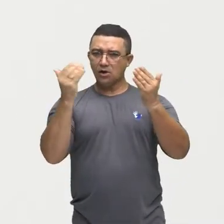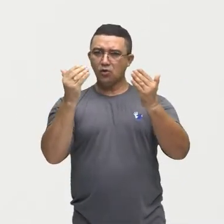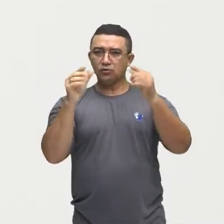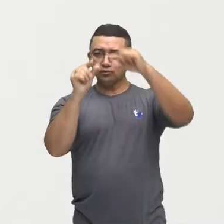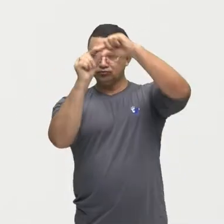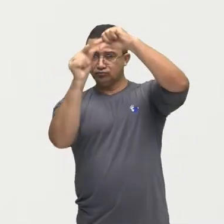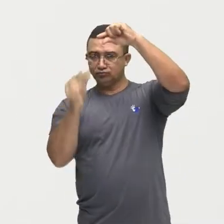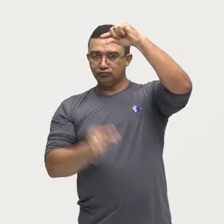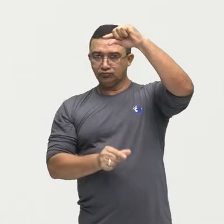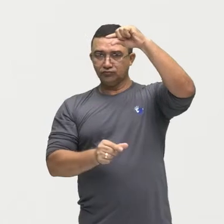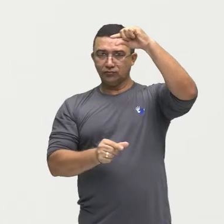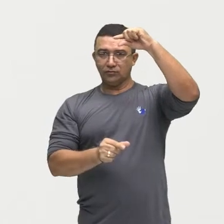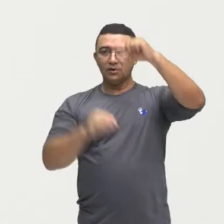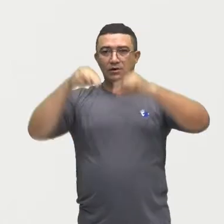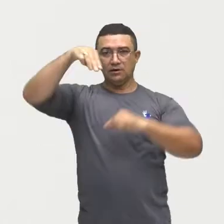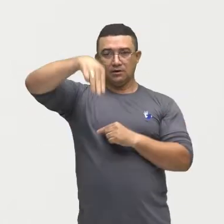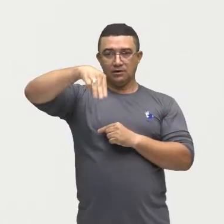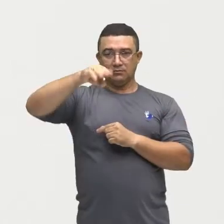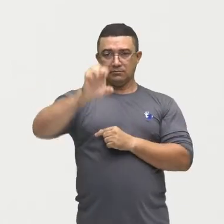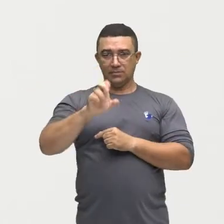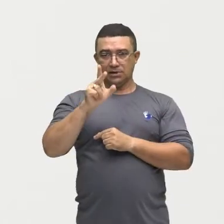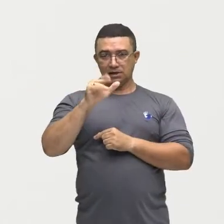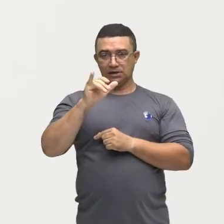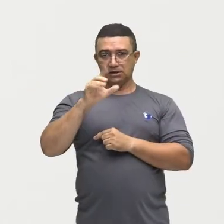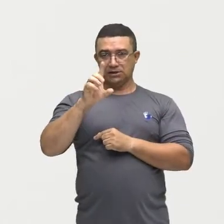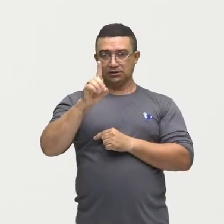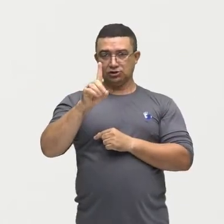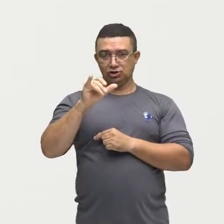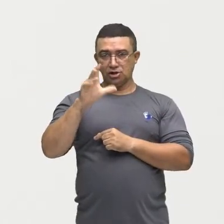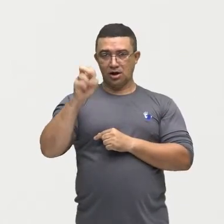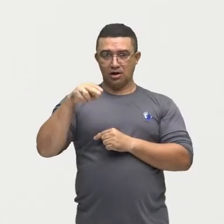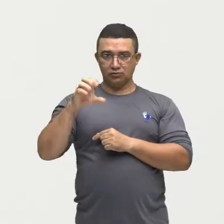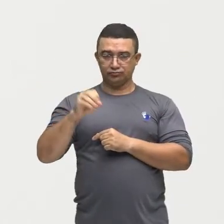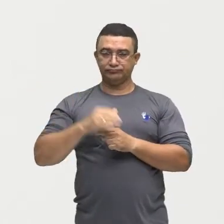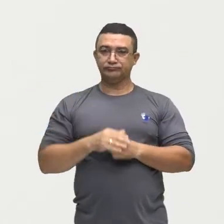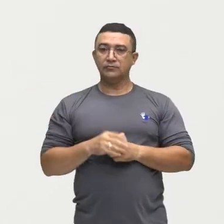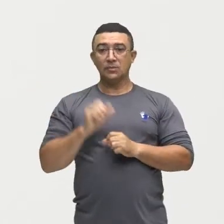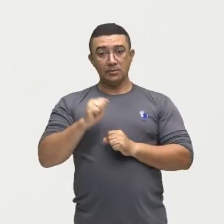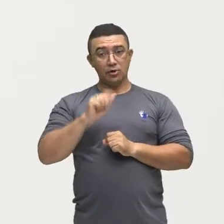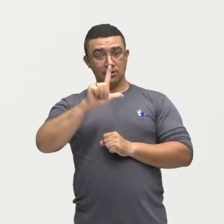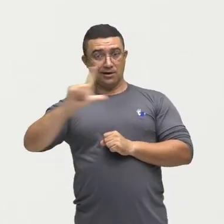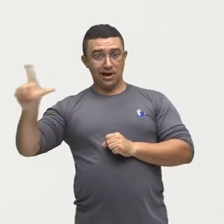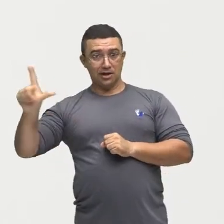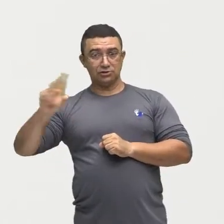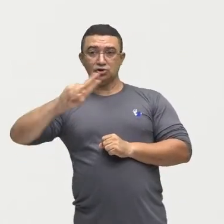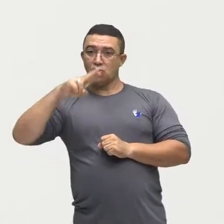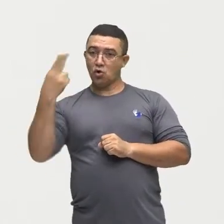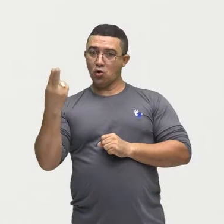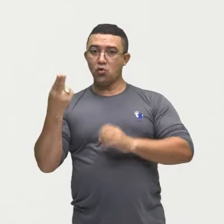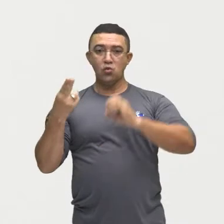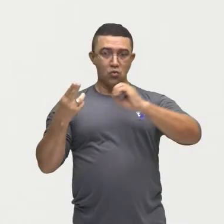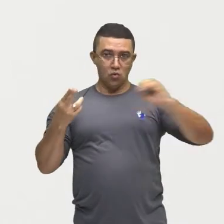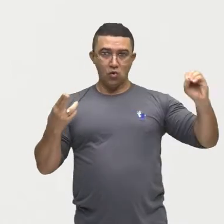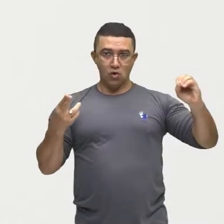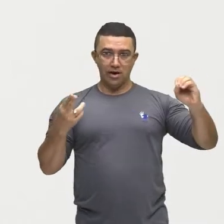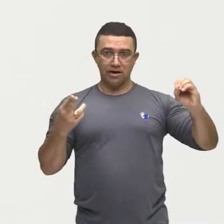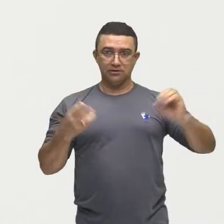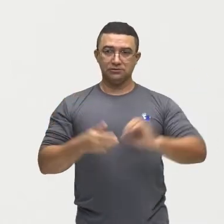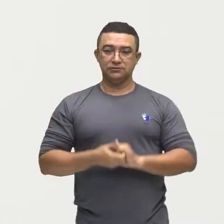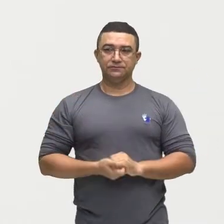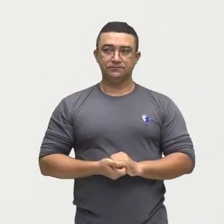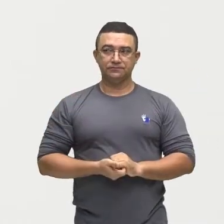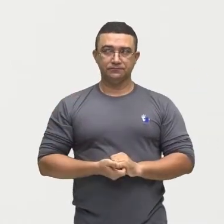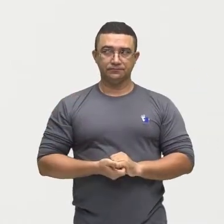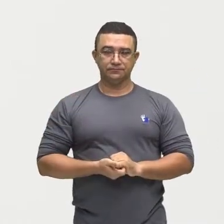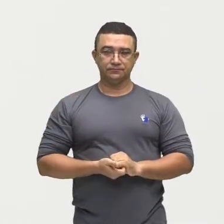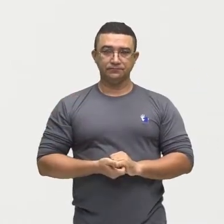meridiano de Greenwich. Então, aqui a longitude, ela pode ser leste ou ela pode ser oeste,